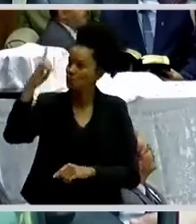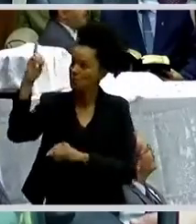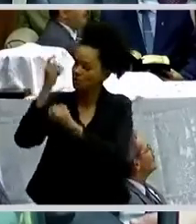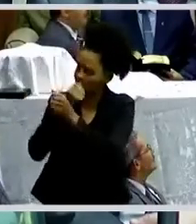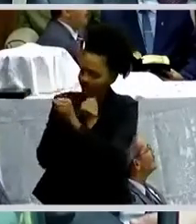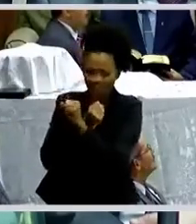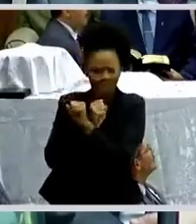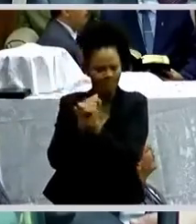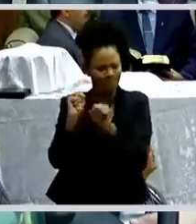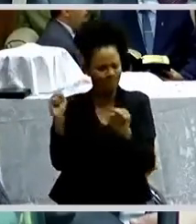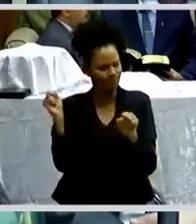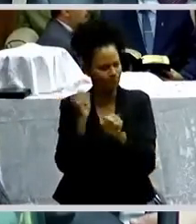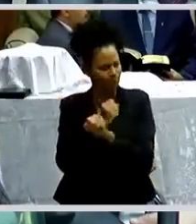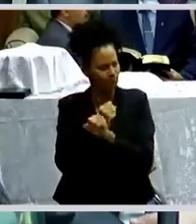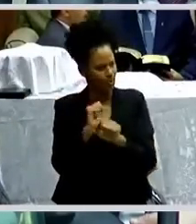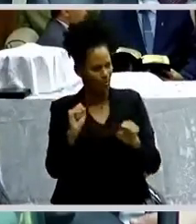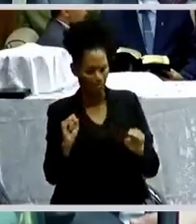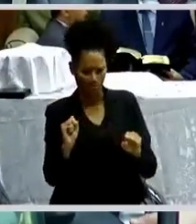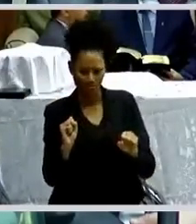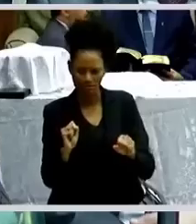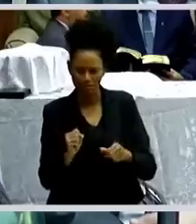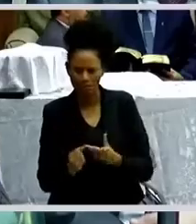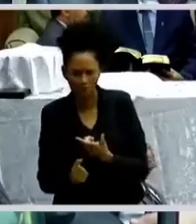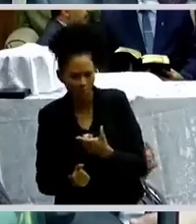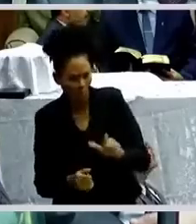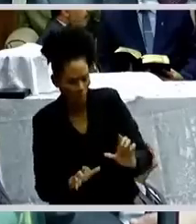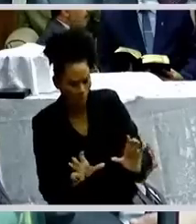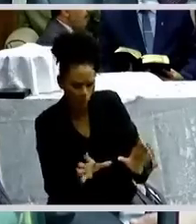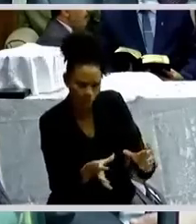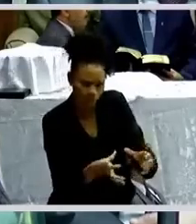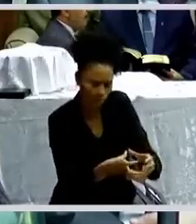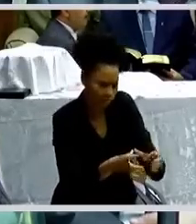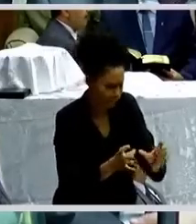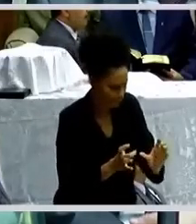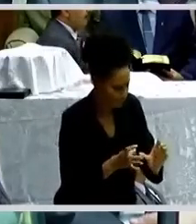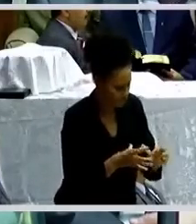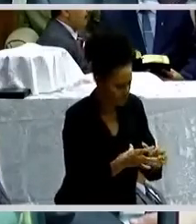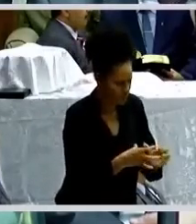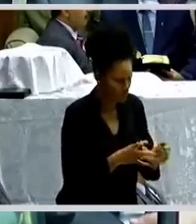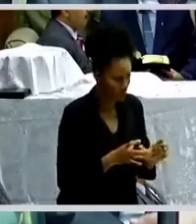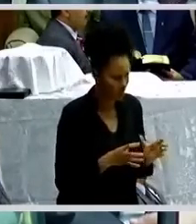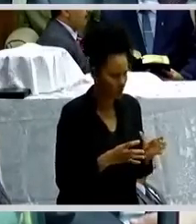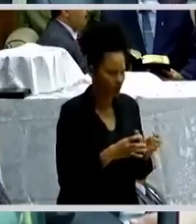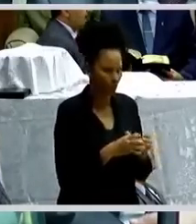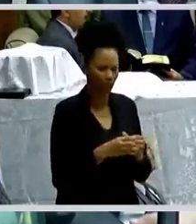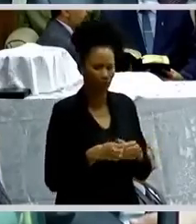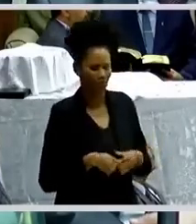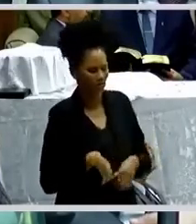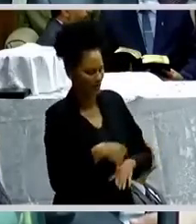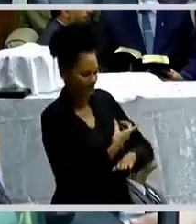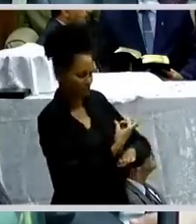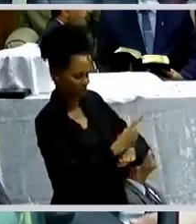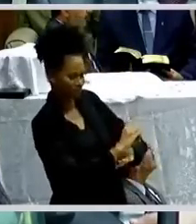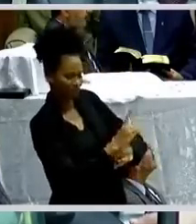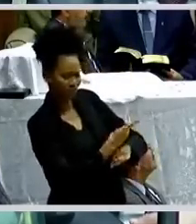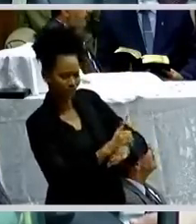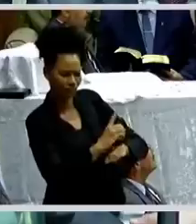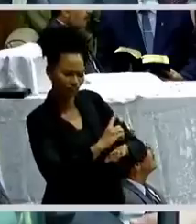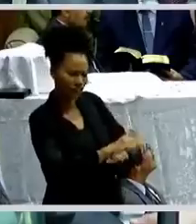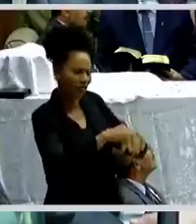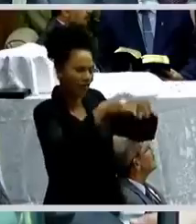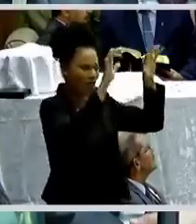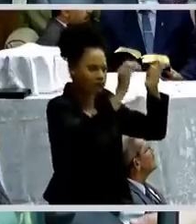libertador. Enquanto outras nações tinham os seus deuses referente à tempestade,